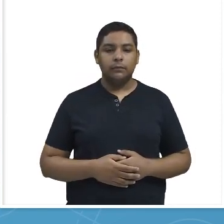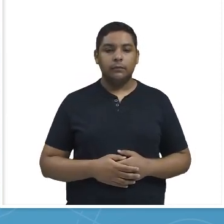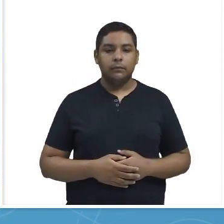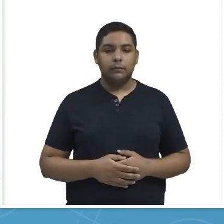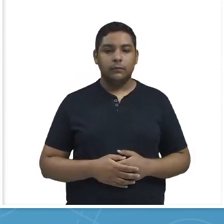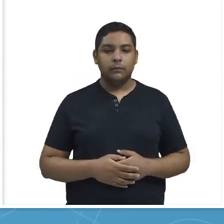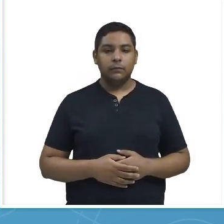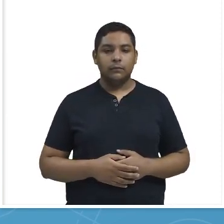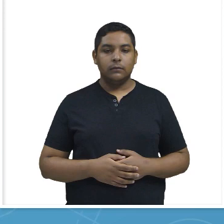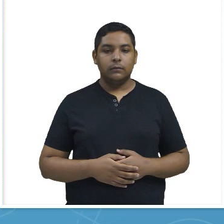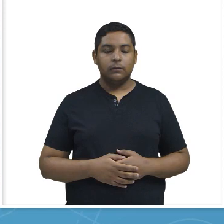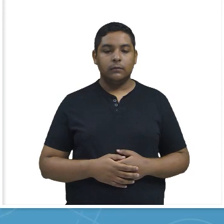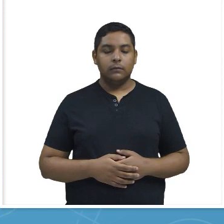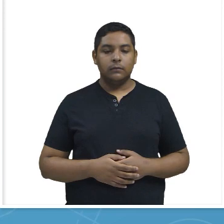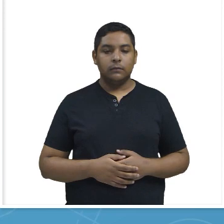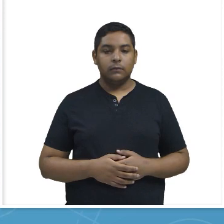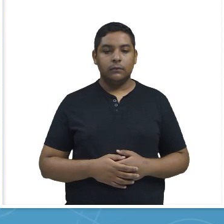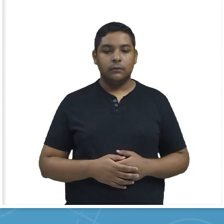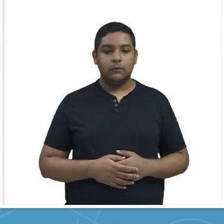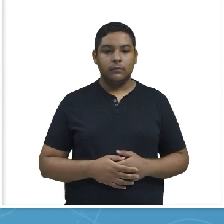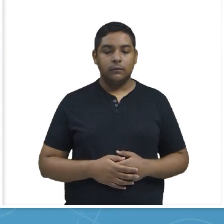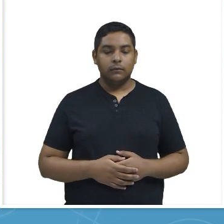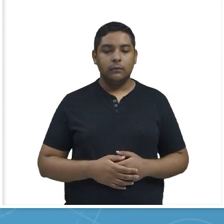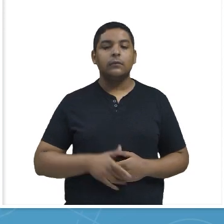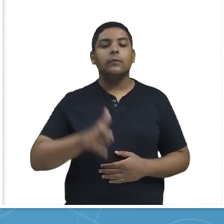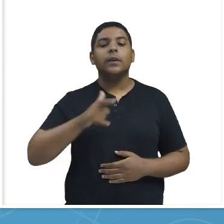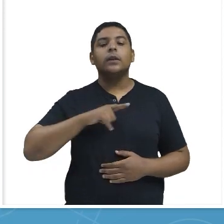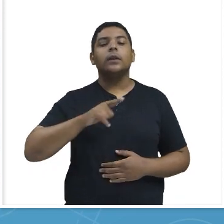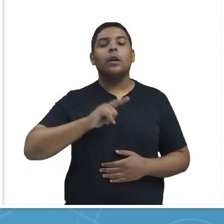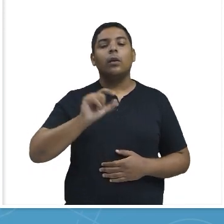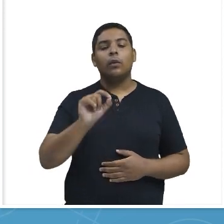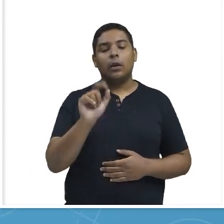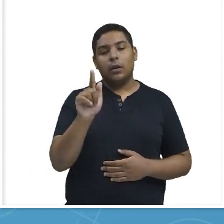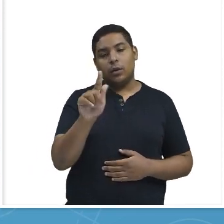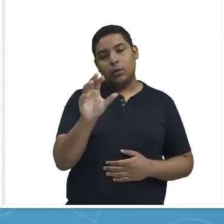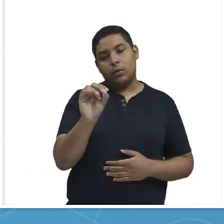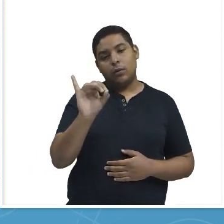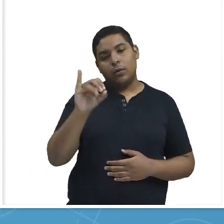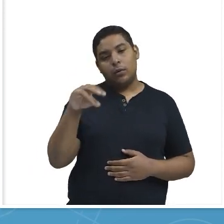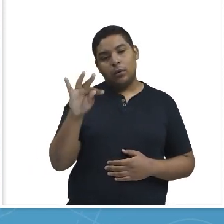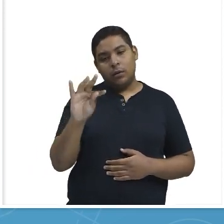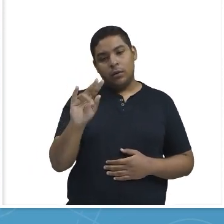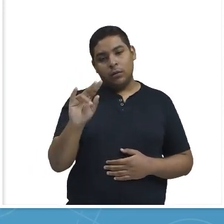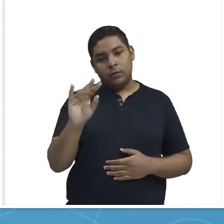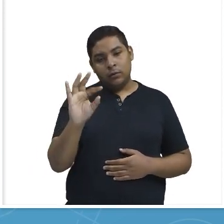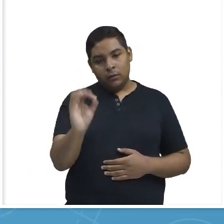they. Depois quem vem, people? O going to,